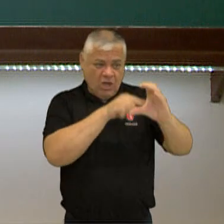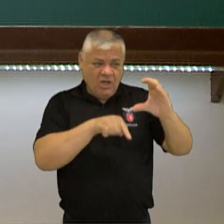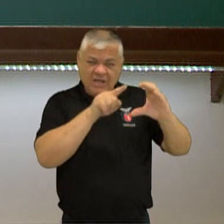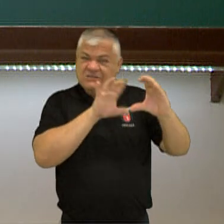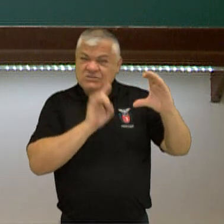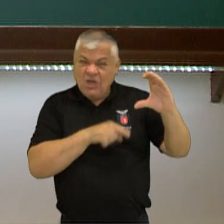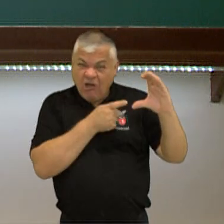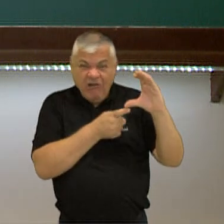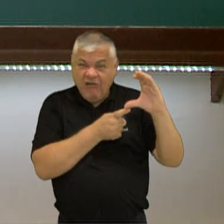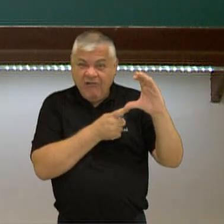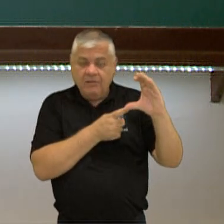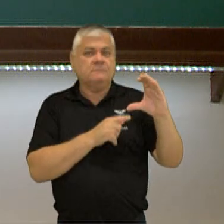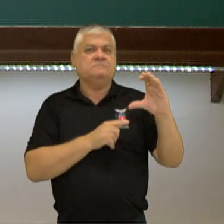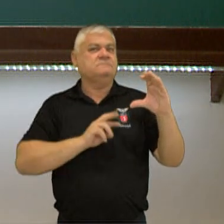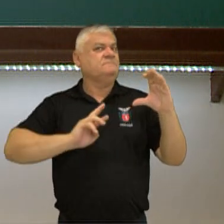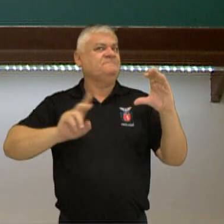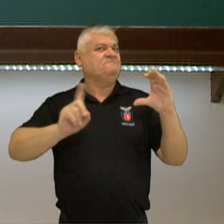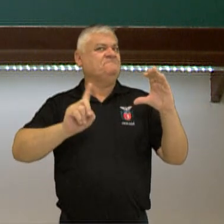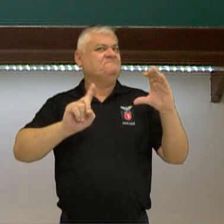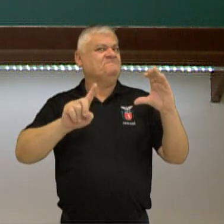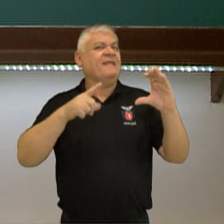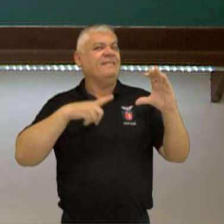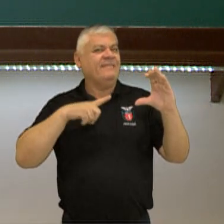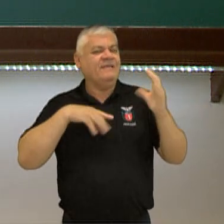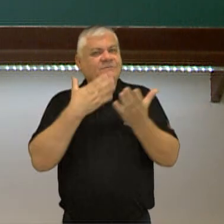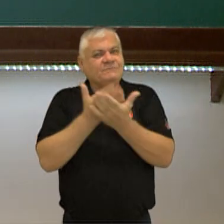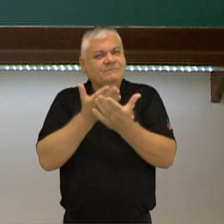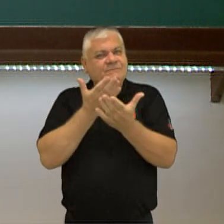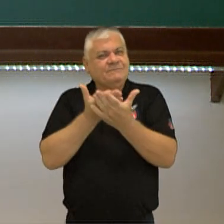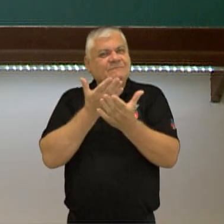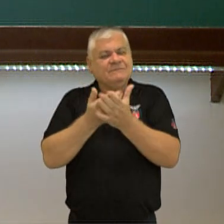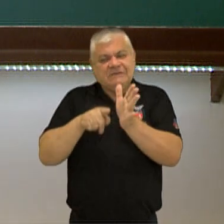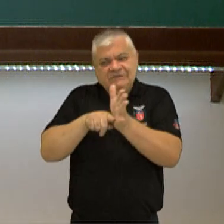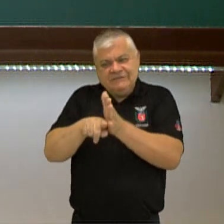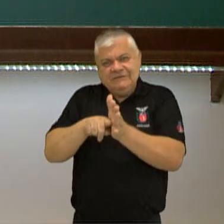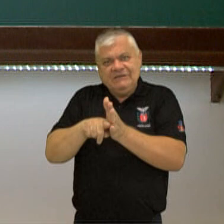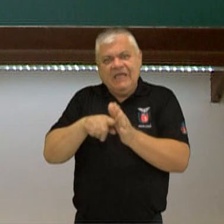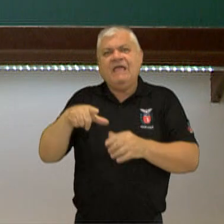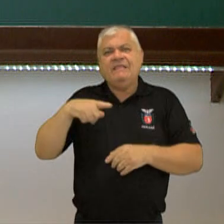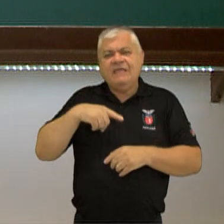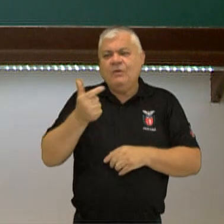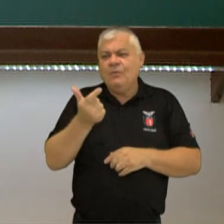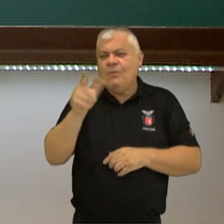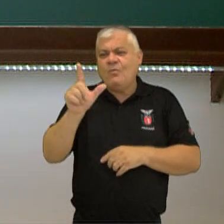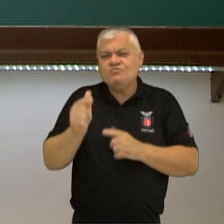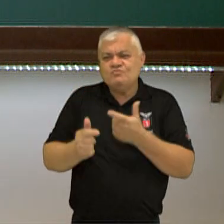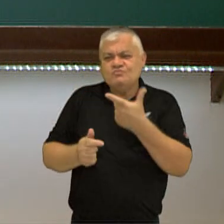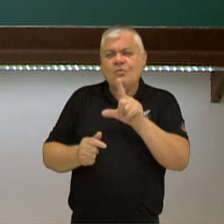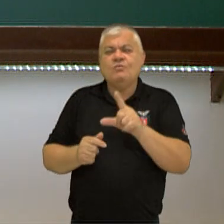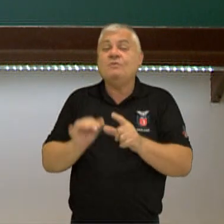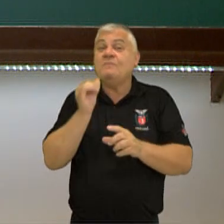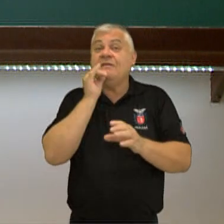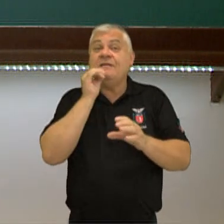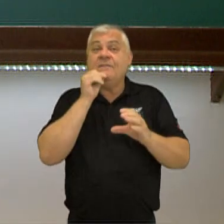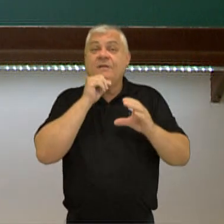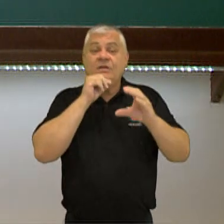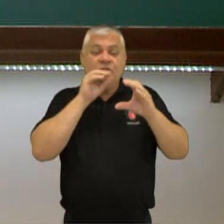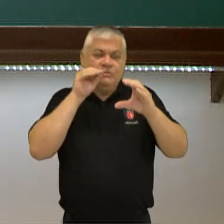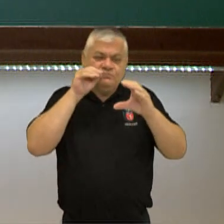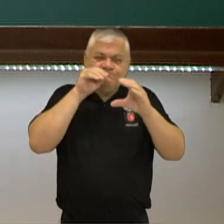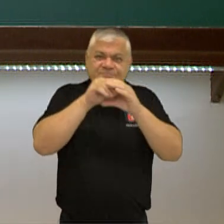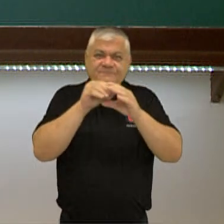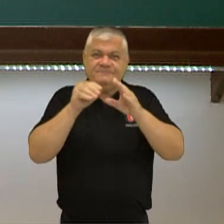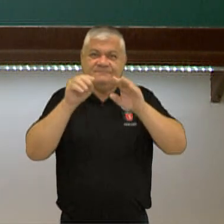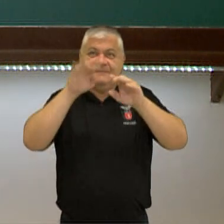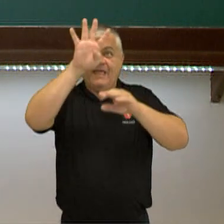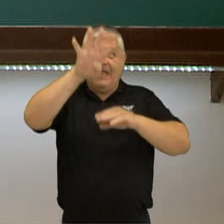Não, tá? Se você for estudar, pesquisar um pouquinho, você vai ver que o pessoal ali que fica no meio da tabela,